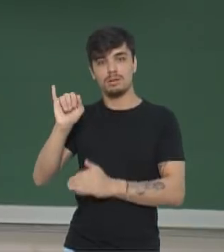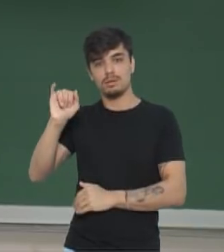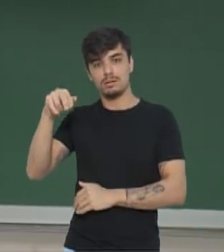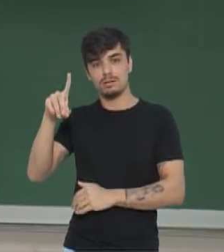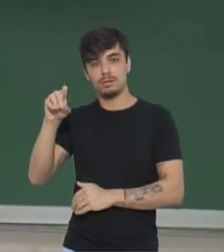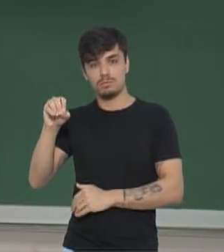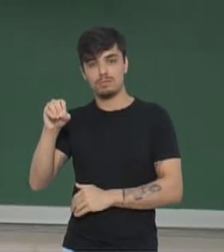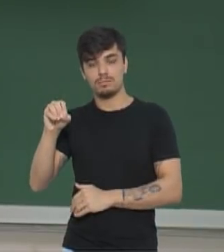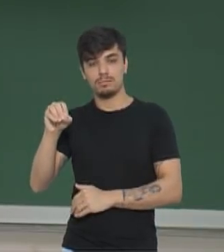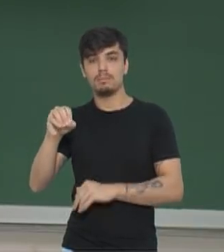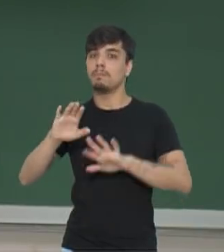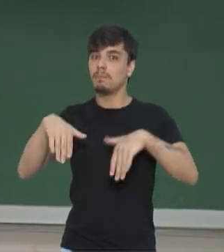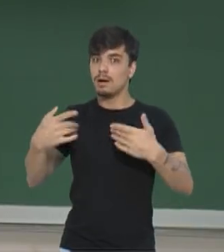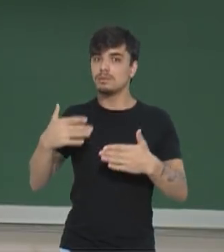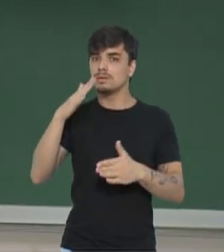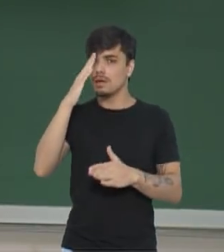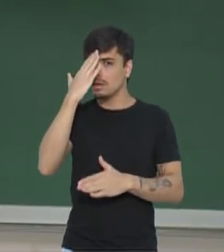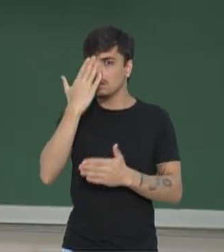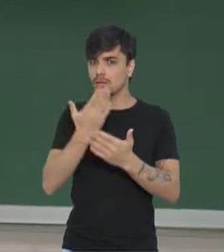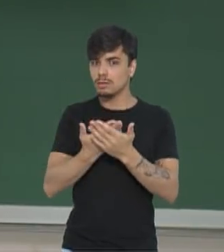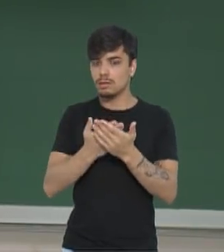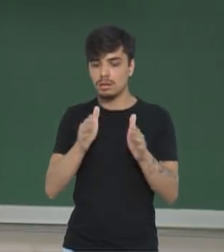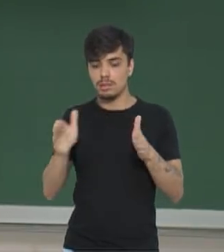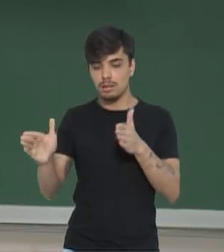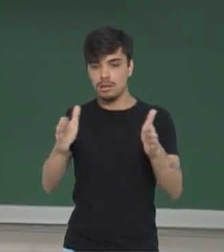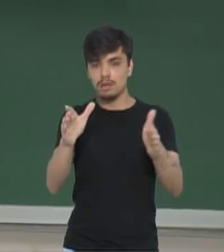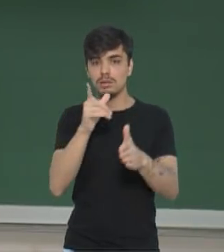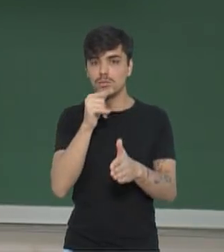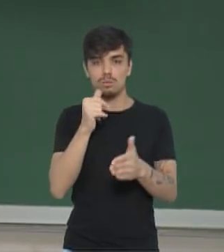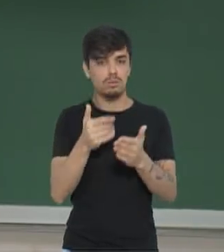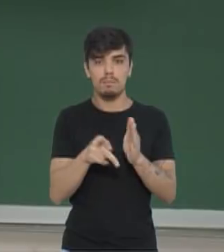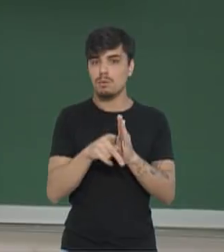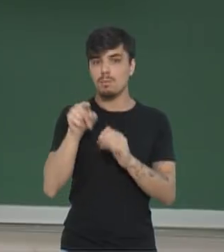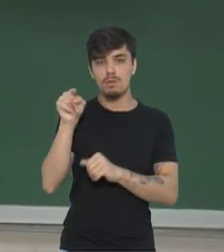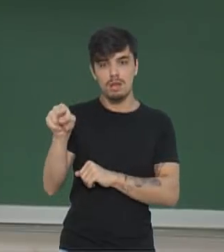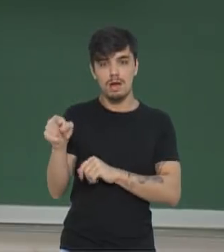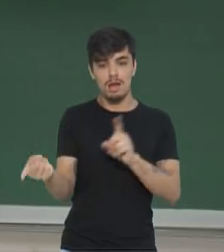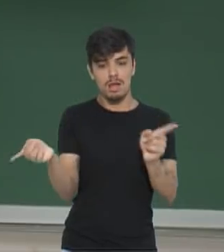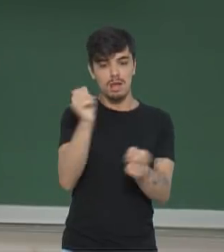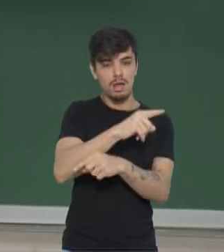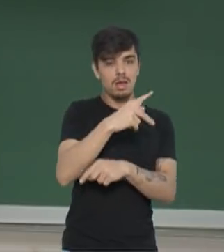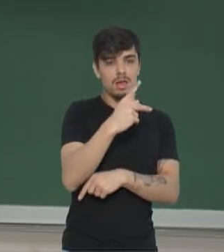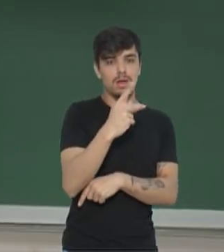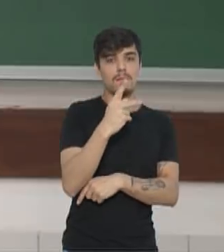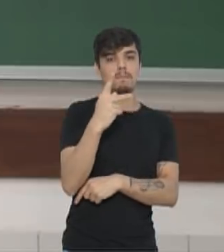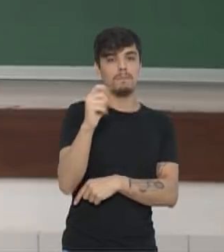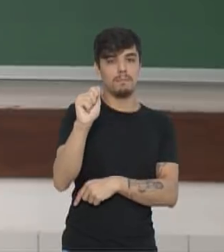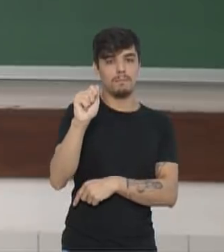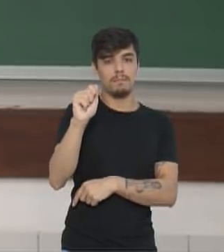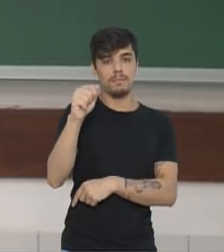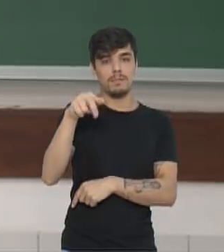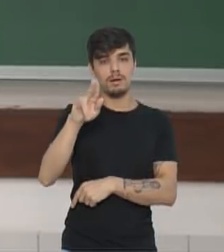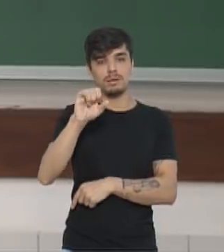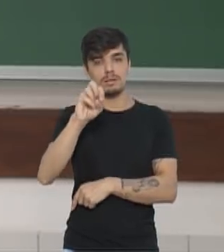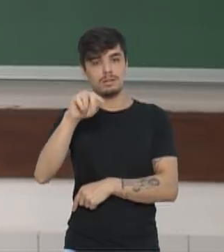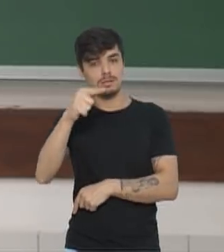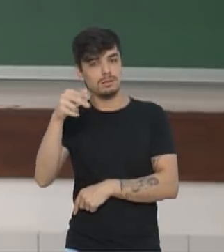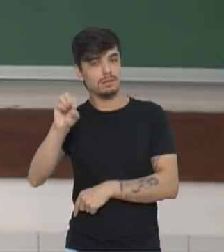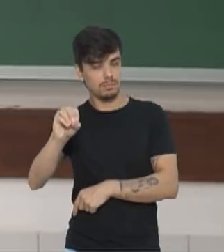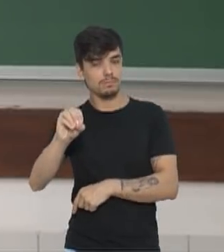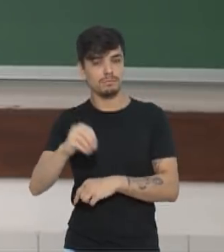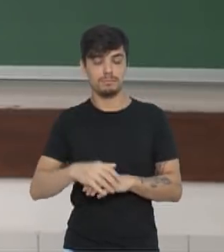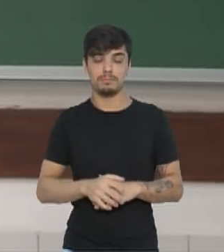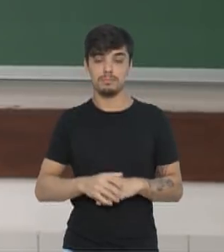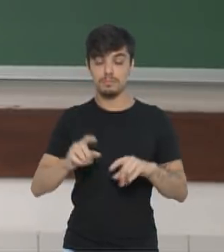passa na Índia, ele passa no Paquistão. Ou seja, o termo já não parece muito correto. Mas Cristóvão Colombo, quando chegou na